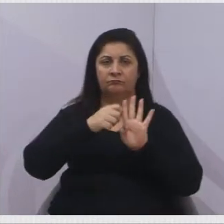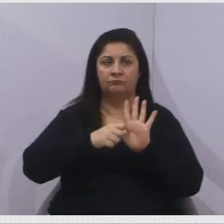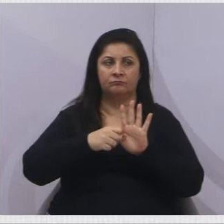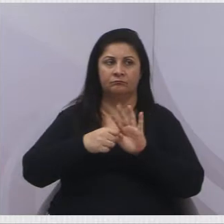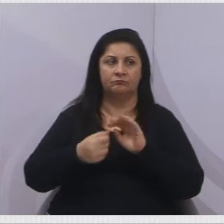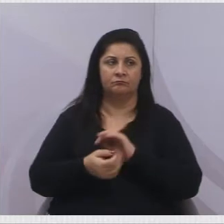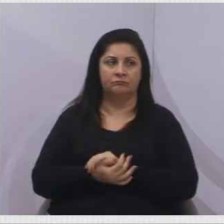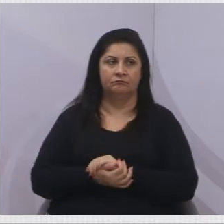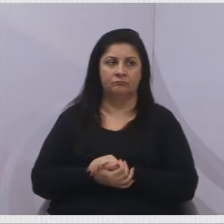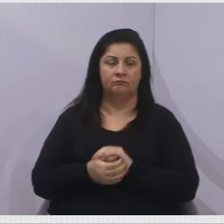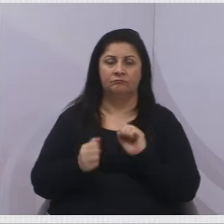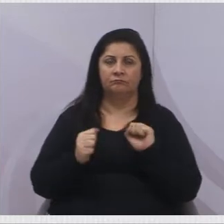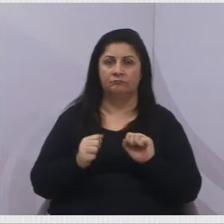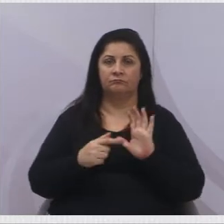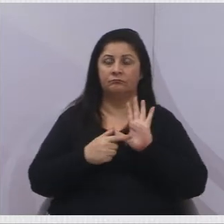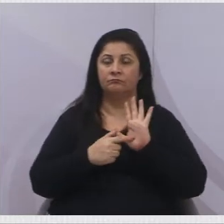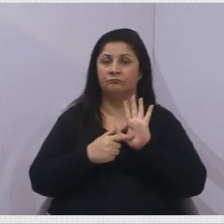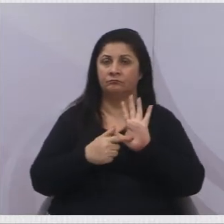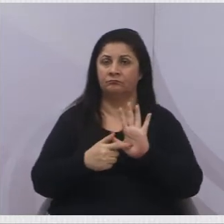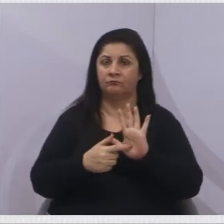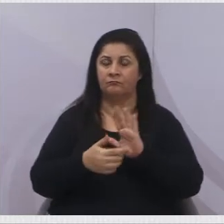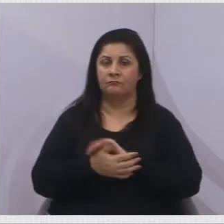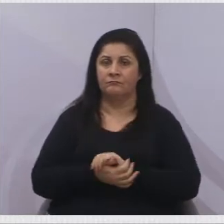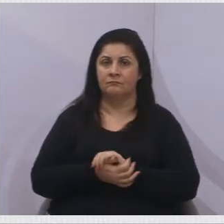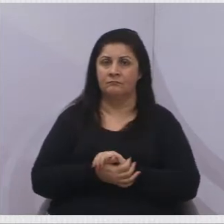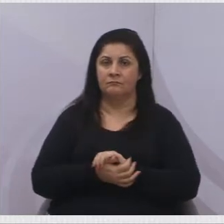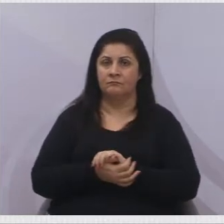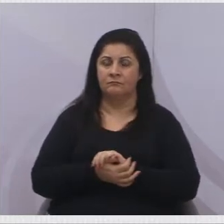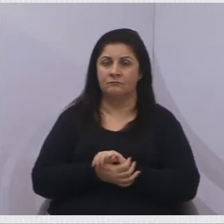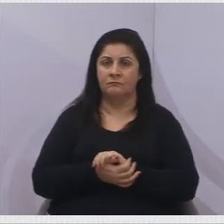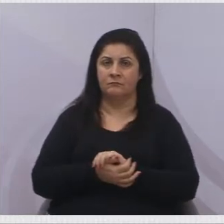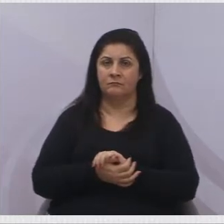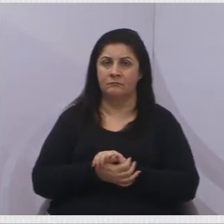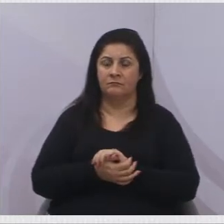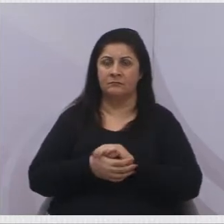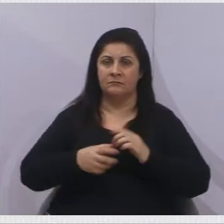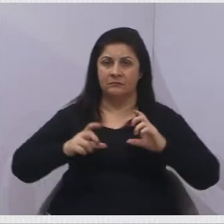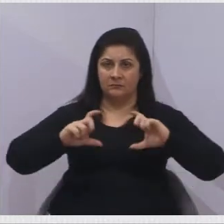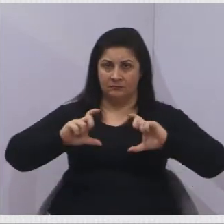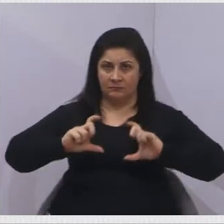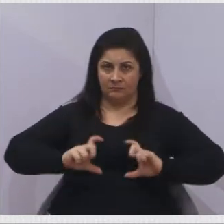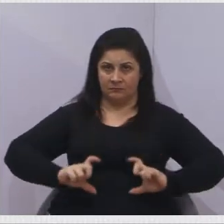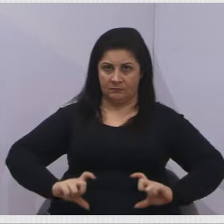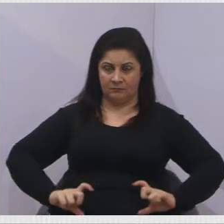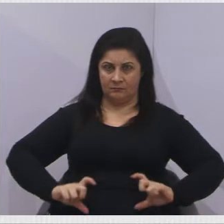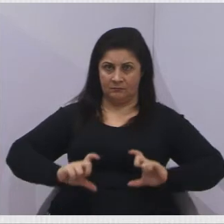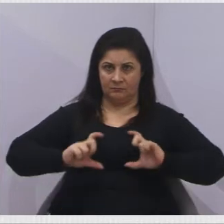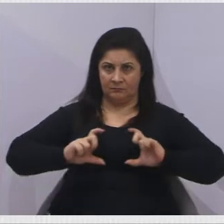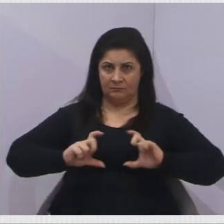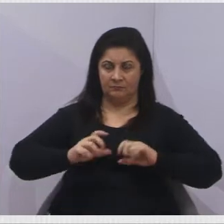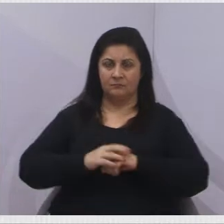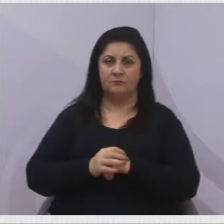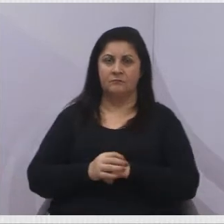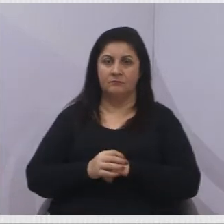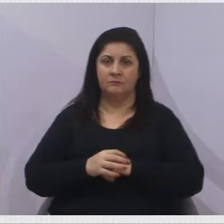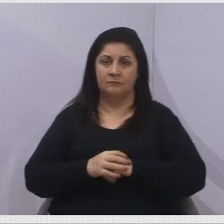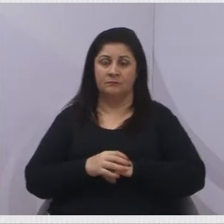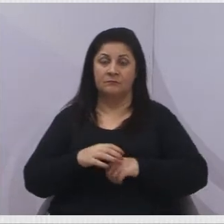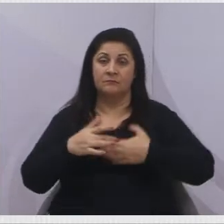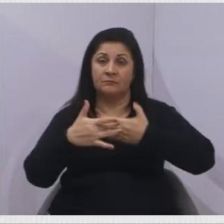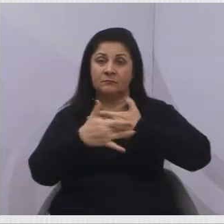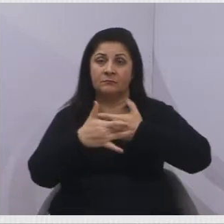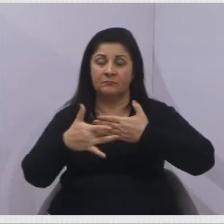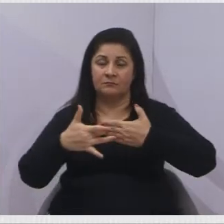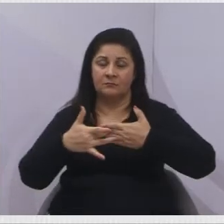podemos dar destaque ao ultrassom de abdômen total, as biópsias e